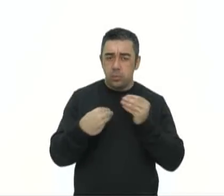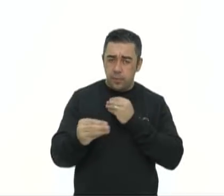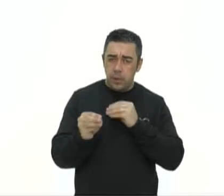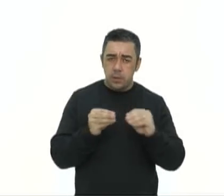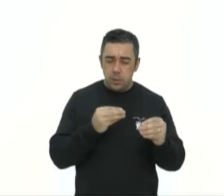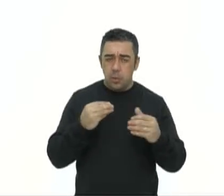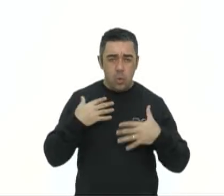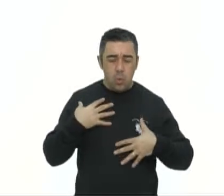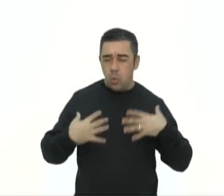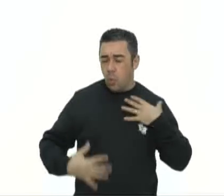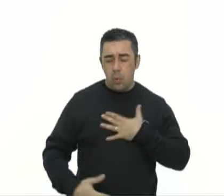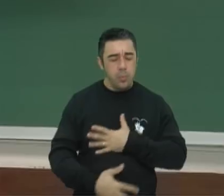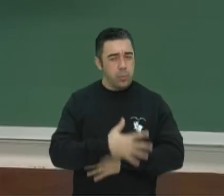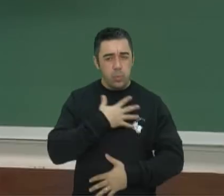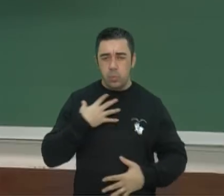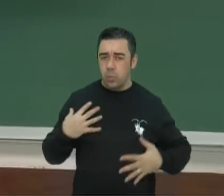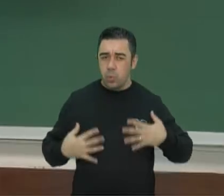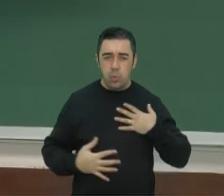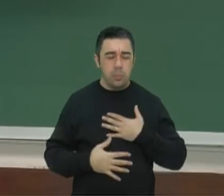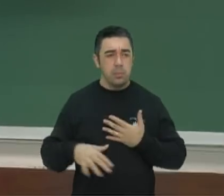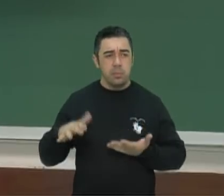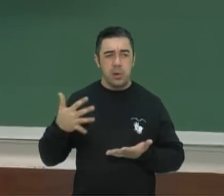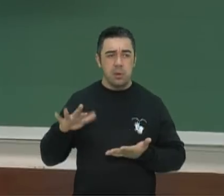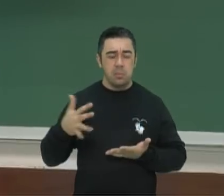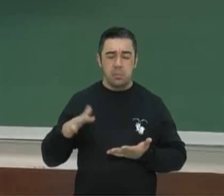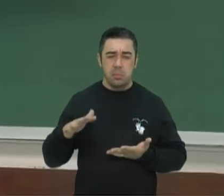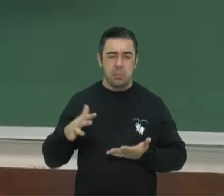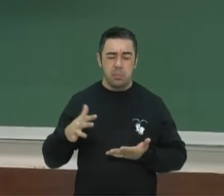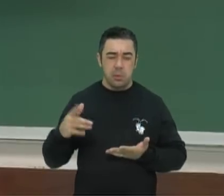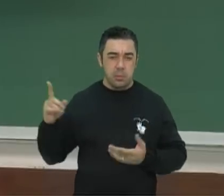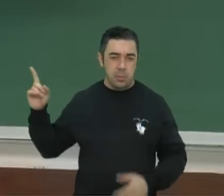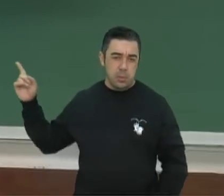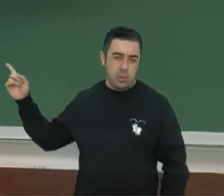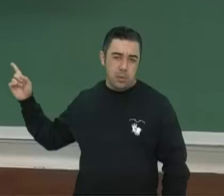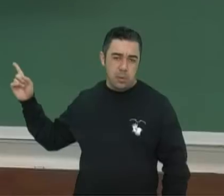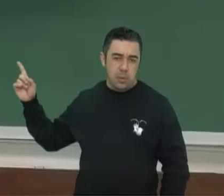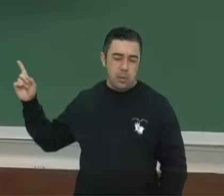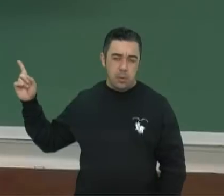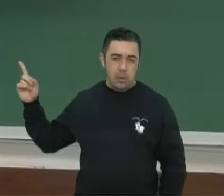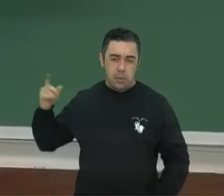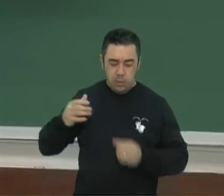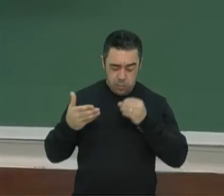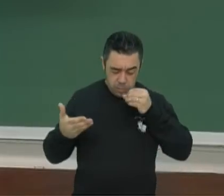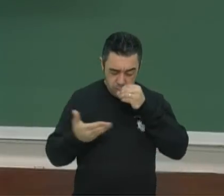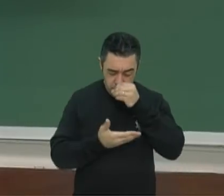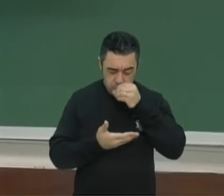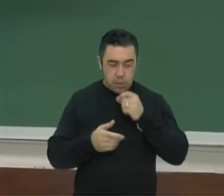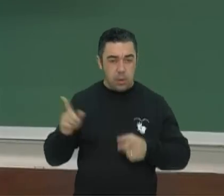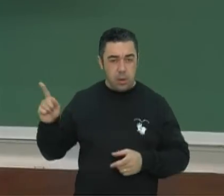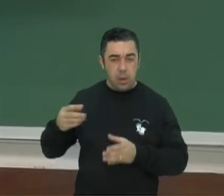está espalhado por todo o corpo. Tá? Aqui mais ou menos essas fibras, né, espalhadinhas ali, ou seja, pouco,